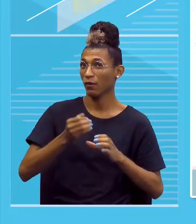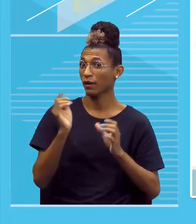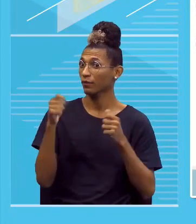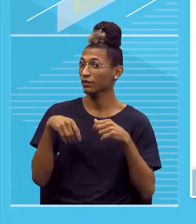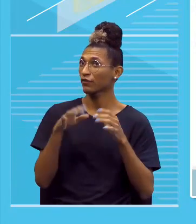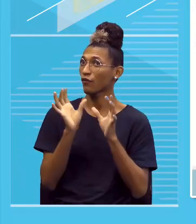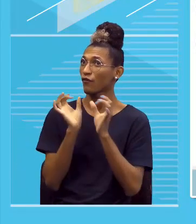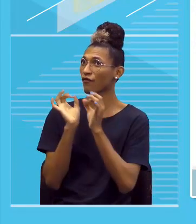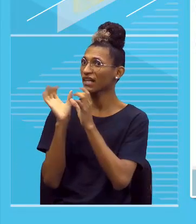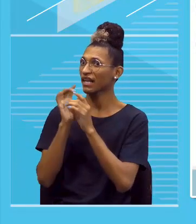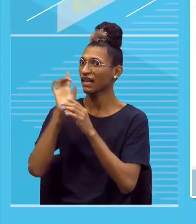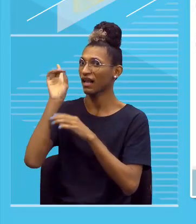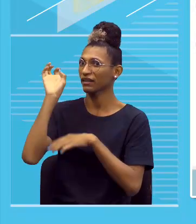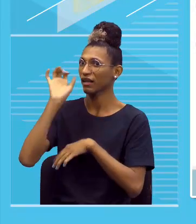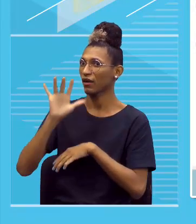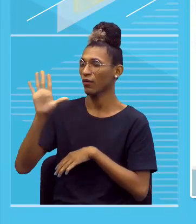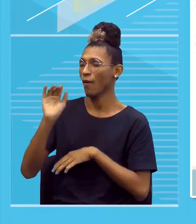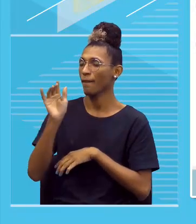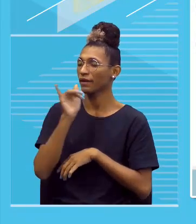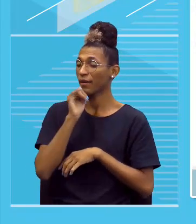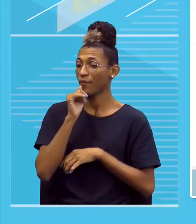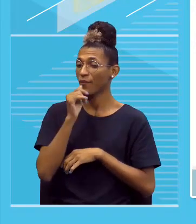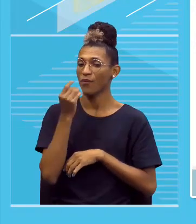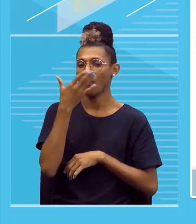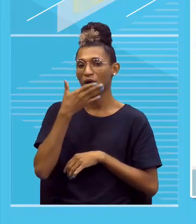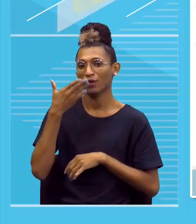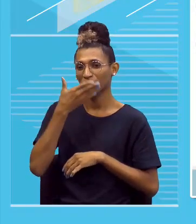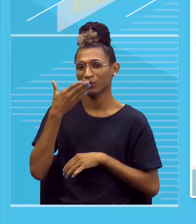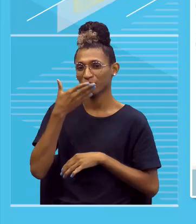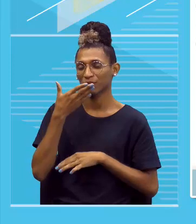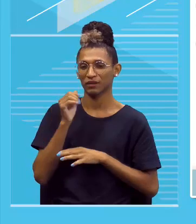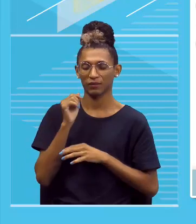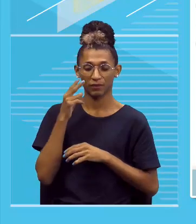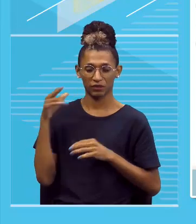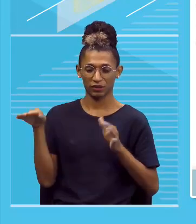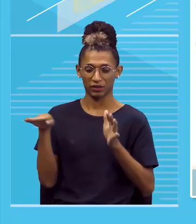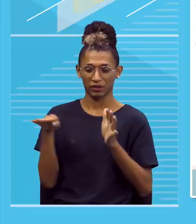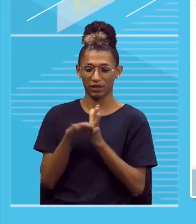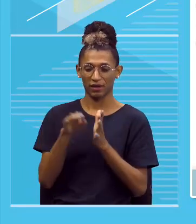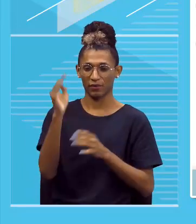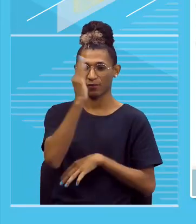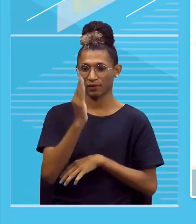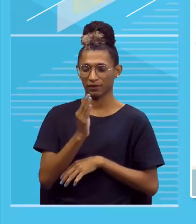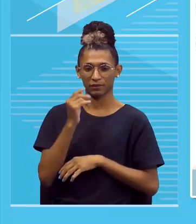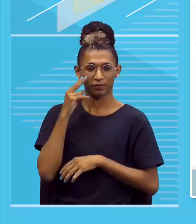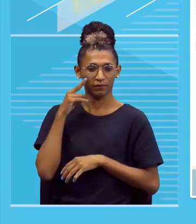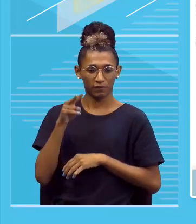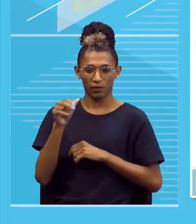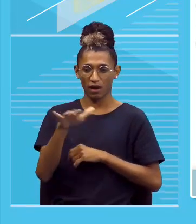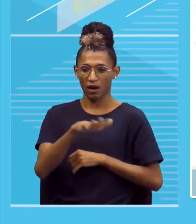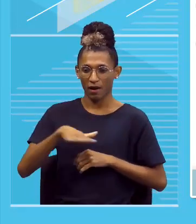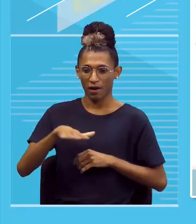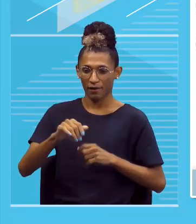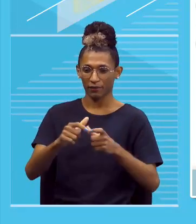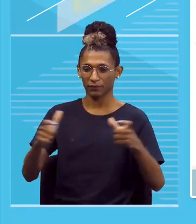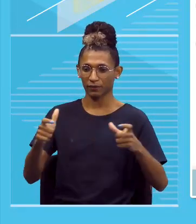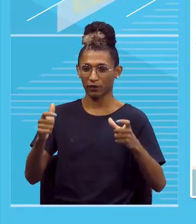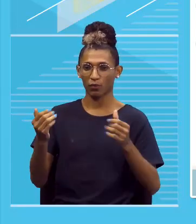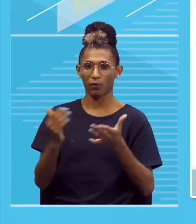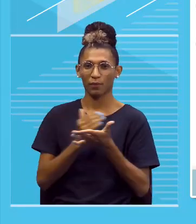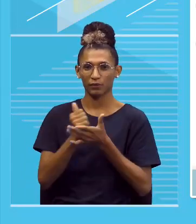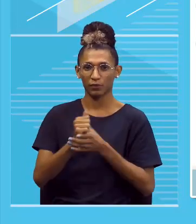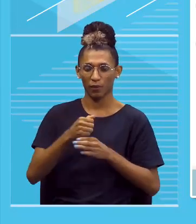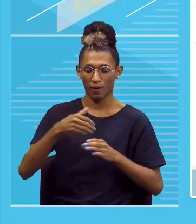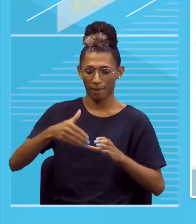açúcar chegaram aqui grande pedação de terra para ele passou a plantar cana